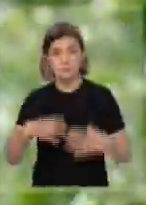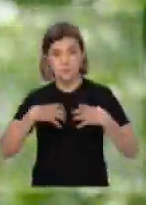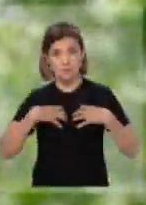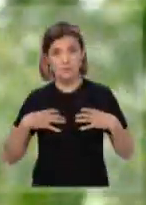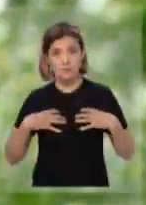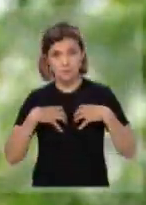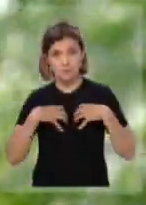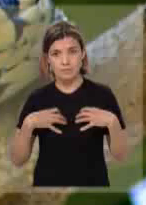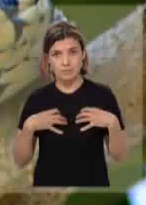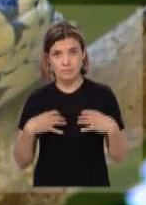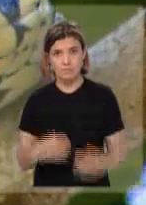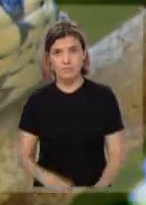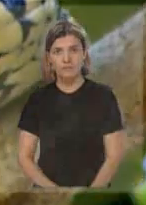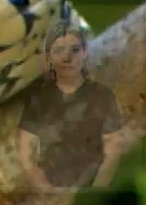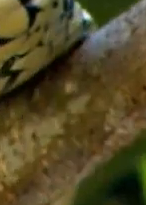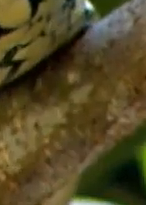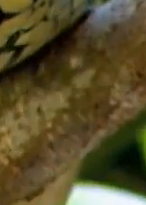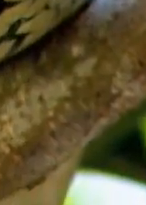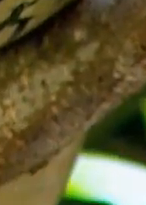animais,